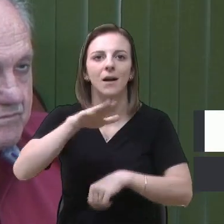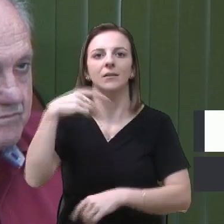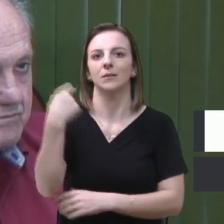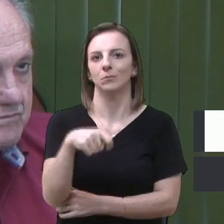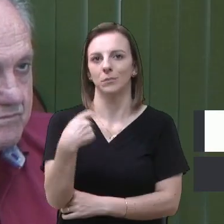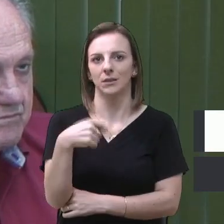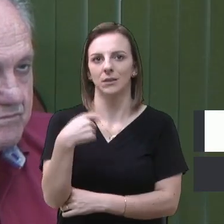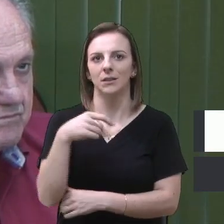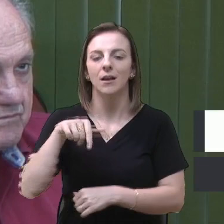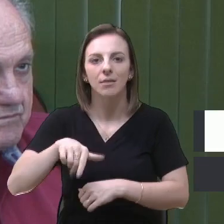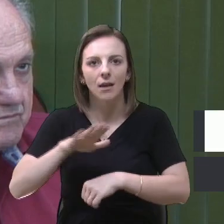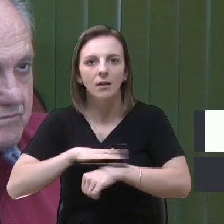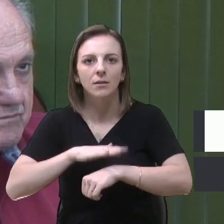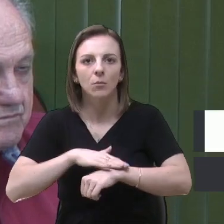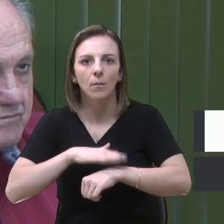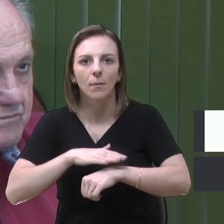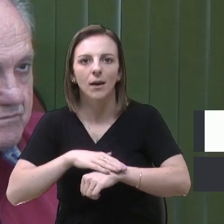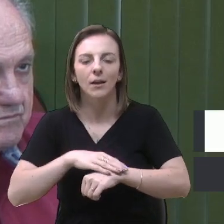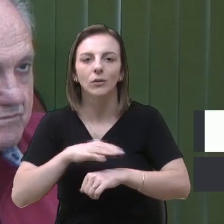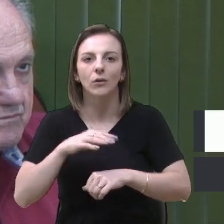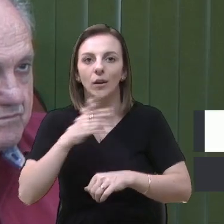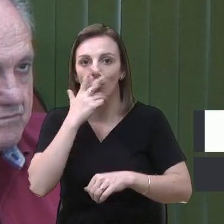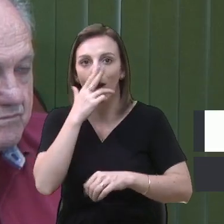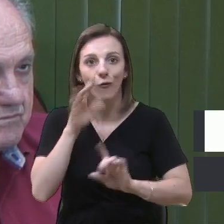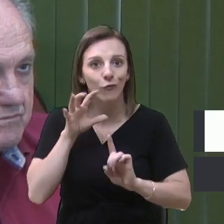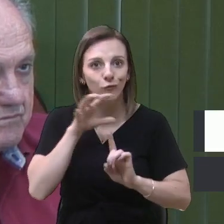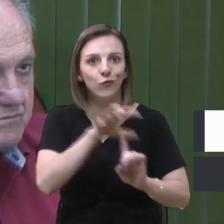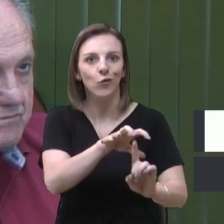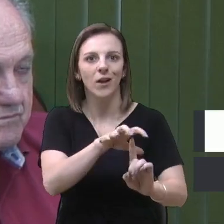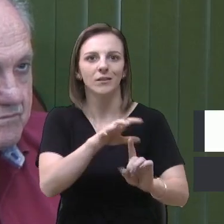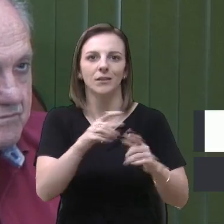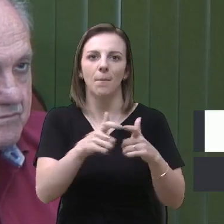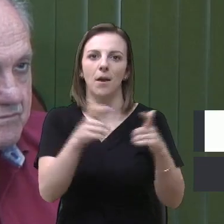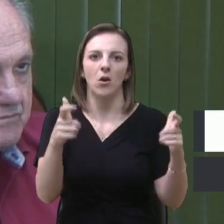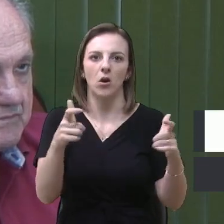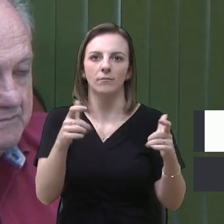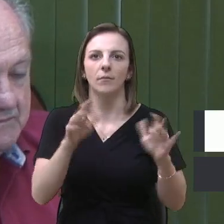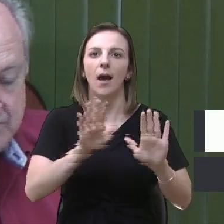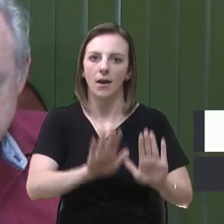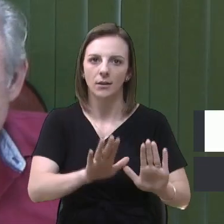nesse momento que são atingidas. Mas era isso, senhor presidente. Muito obrigado. Obrigado.